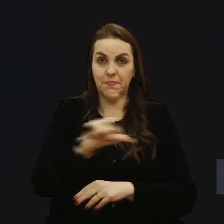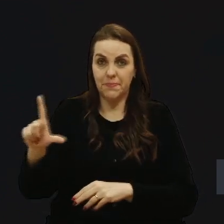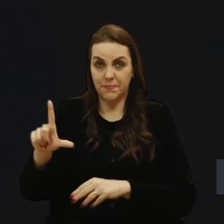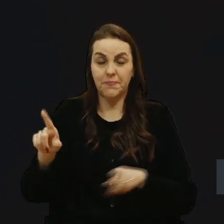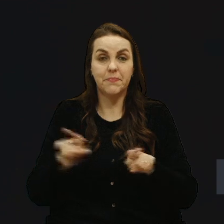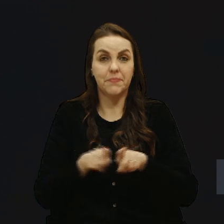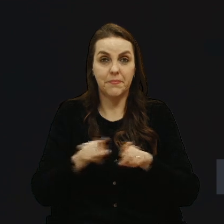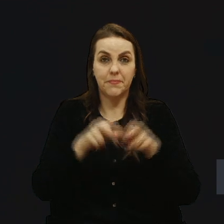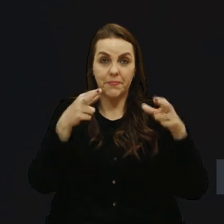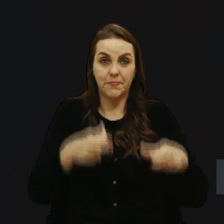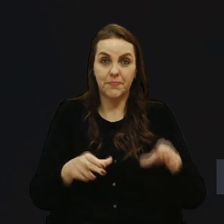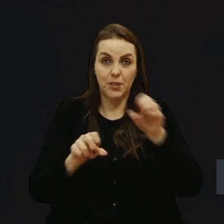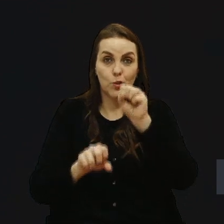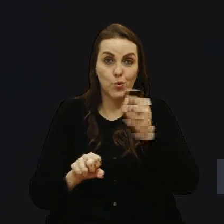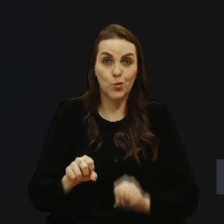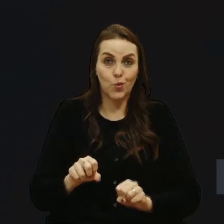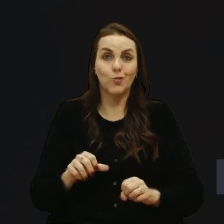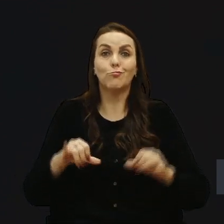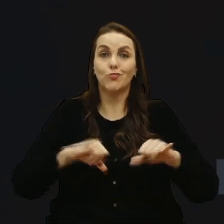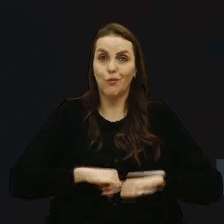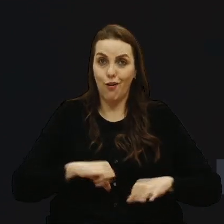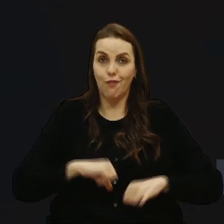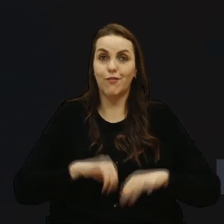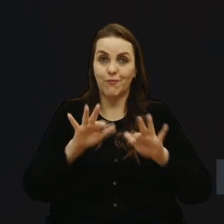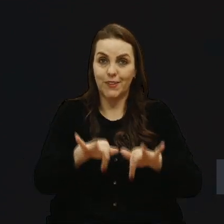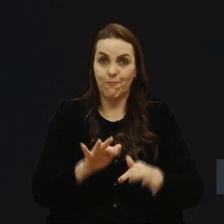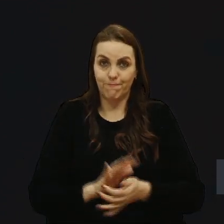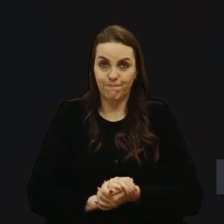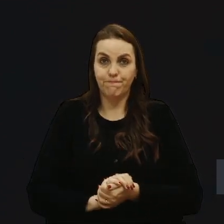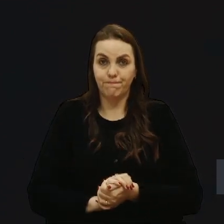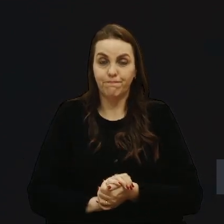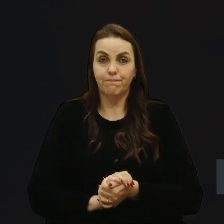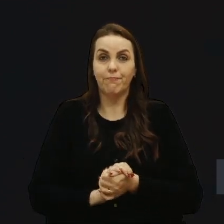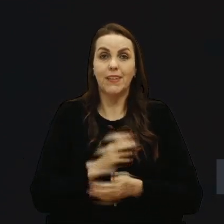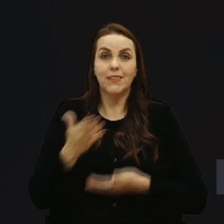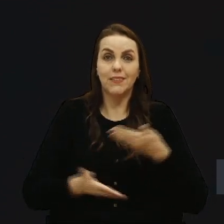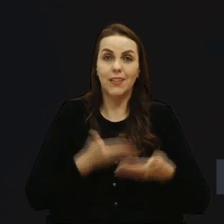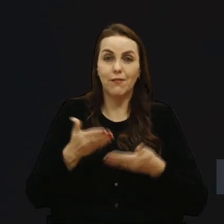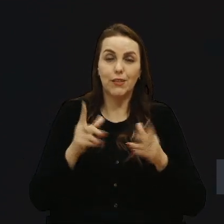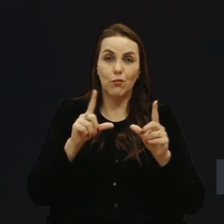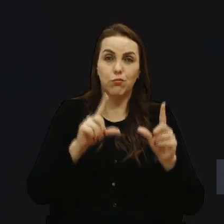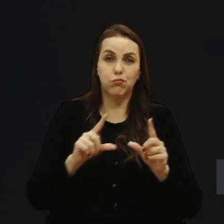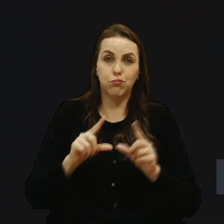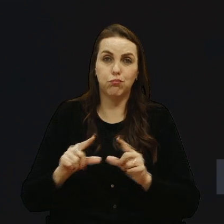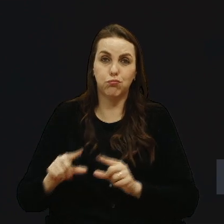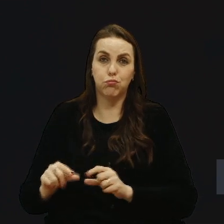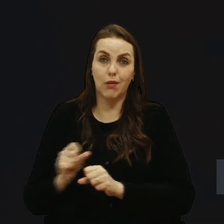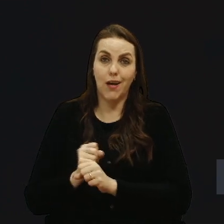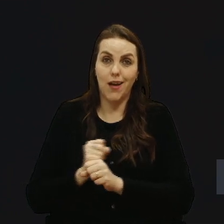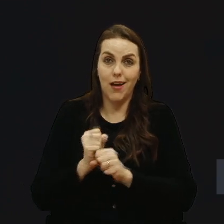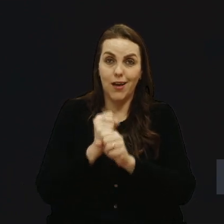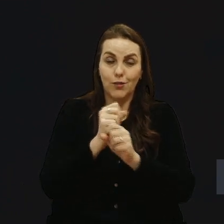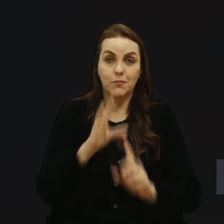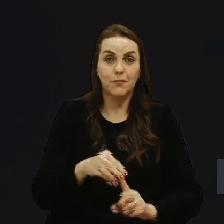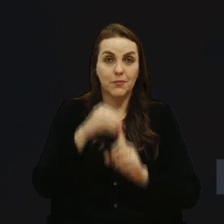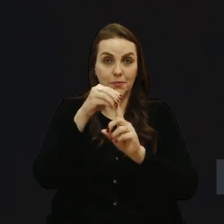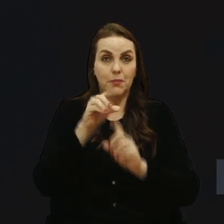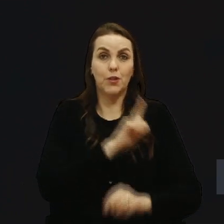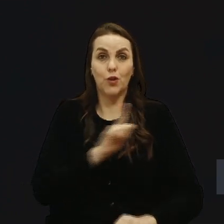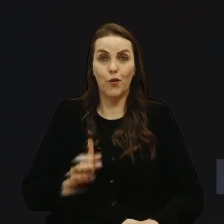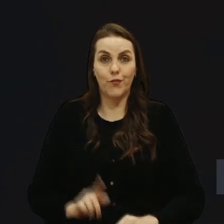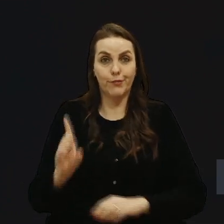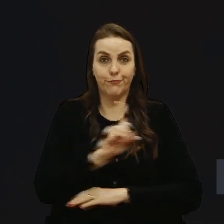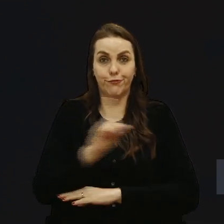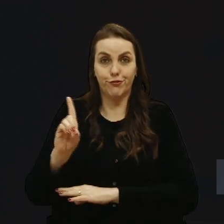Zona Sul vão sofrer muito com esse fim. Esse serviço foi enfraquecido ao longo dos últimos anos, em especial dos governos de